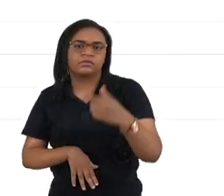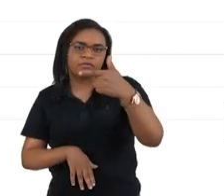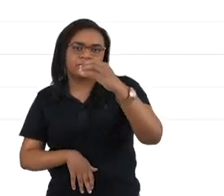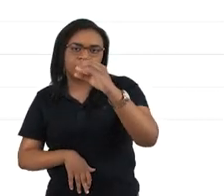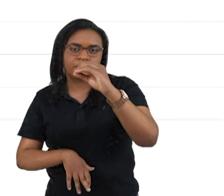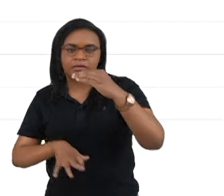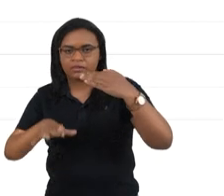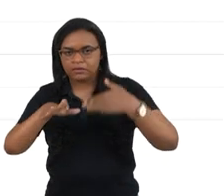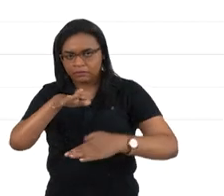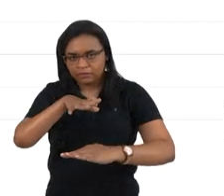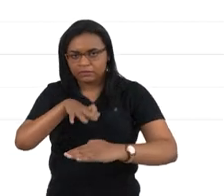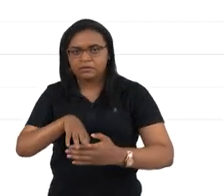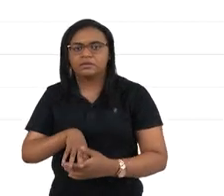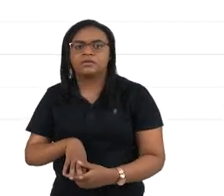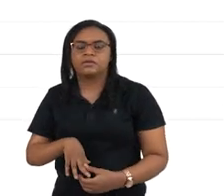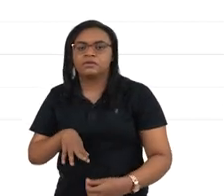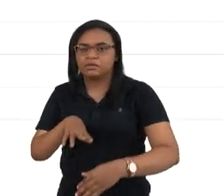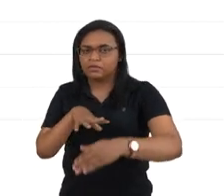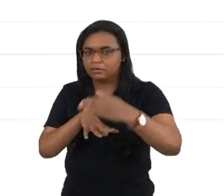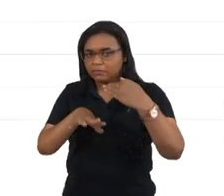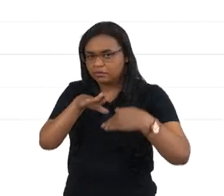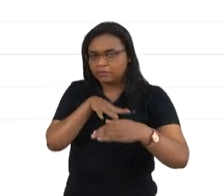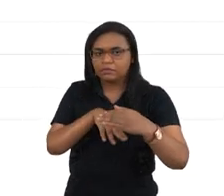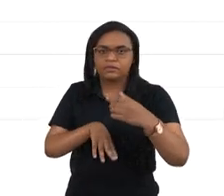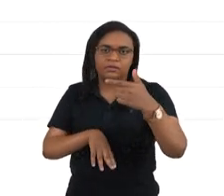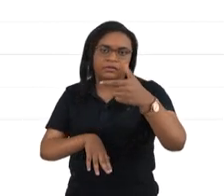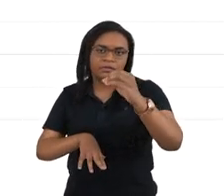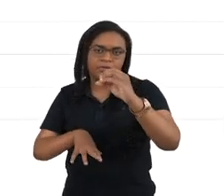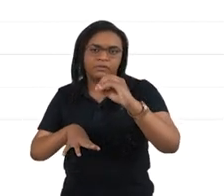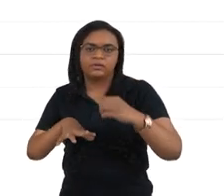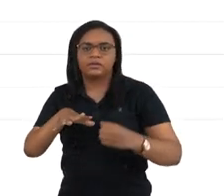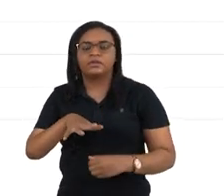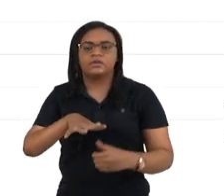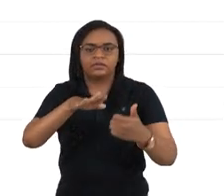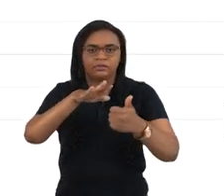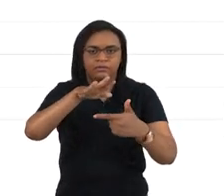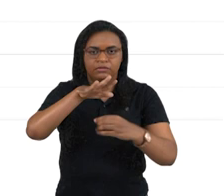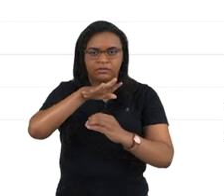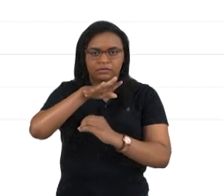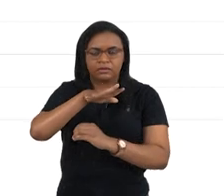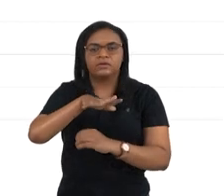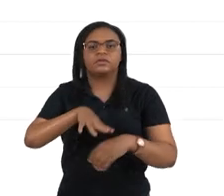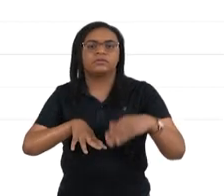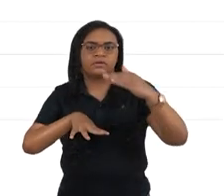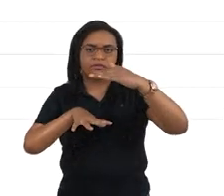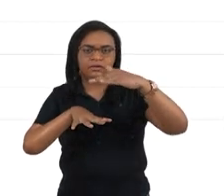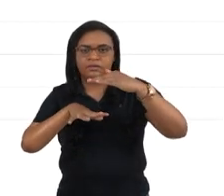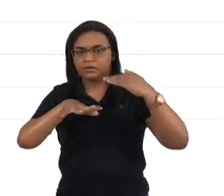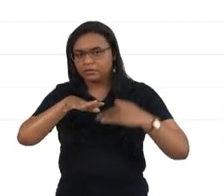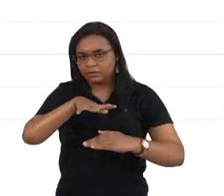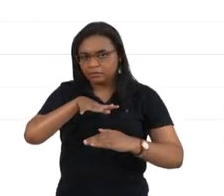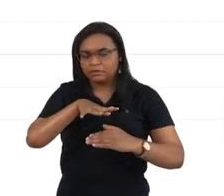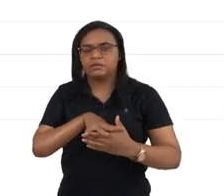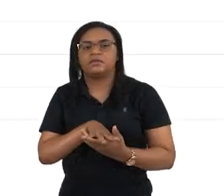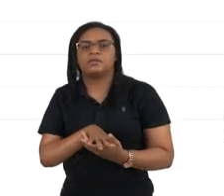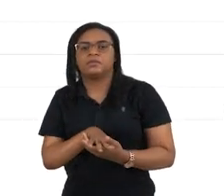com o mesmo sentido, ó, porque eu inverti. Peguei o 200 que estava embaixo, botei em cima. E o que estava em cima, botei embaixo. Agora é só multiplicar